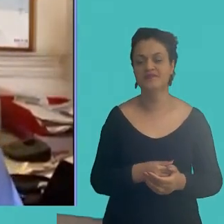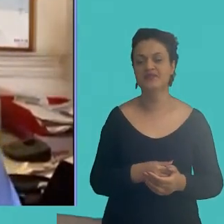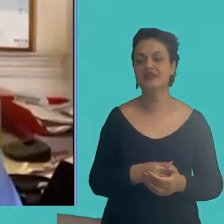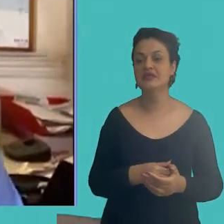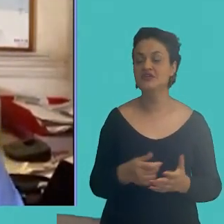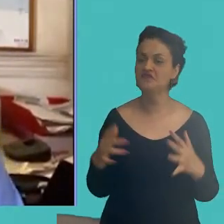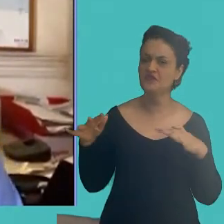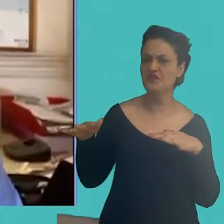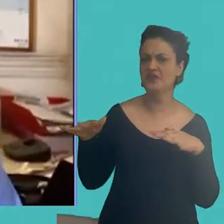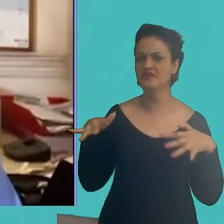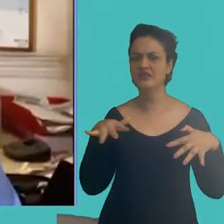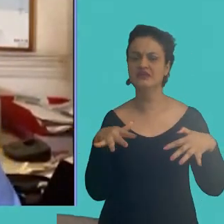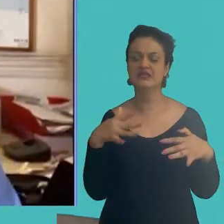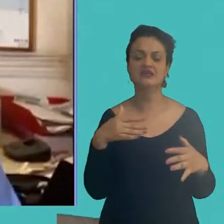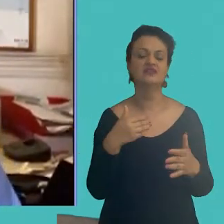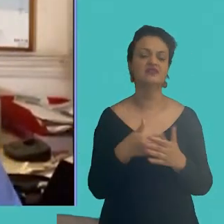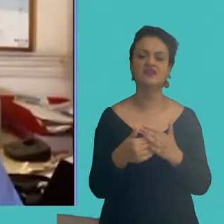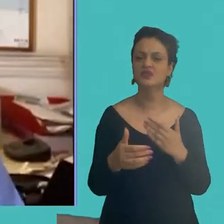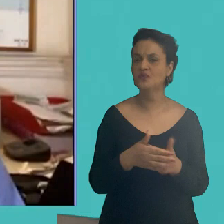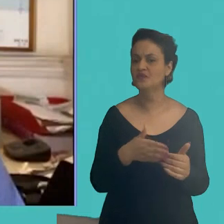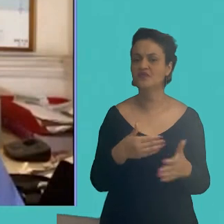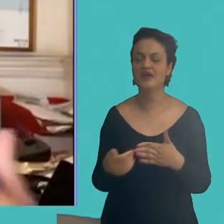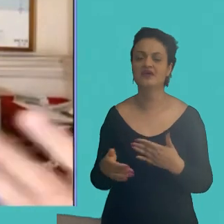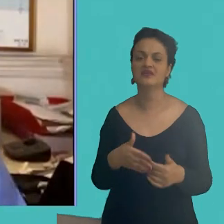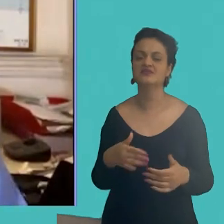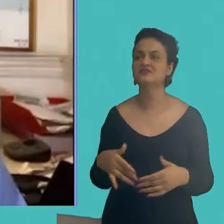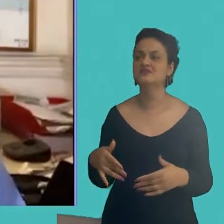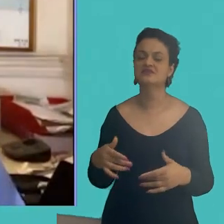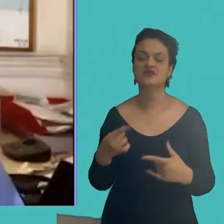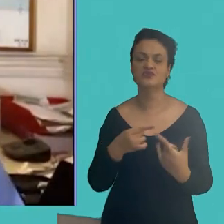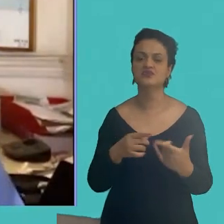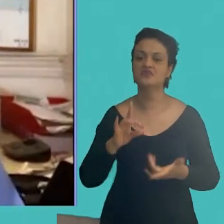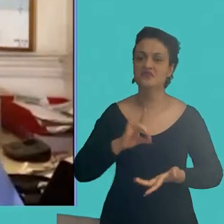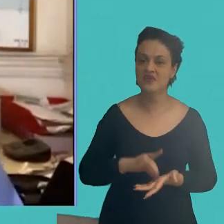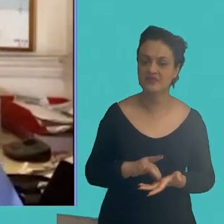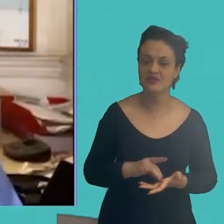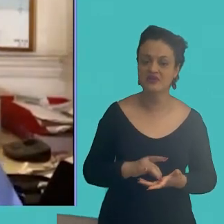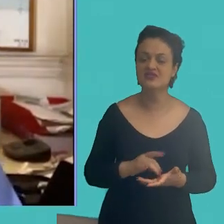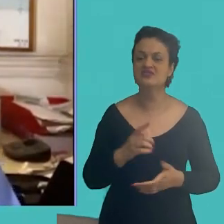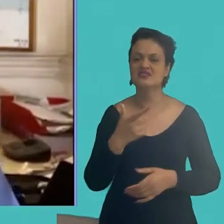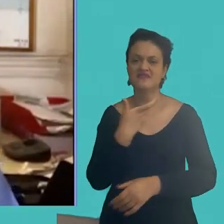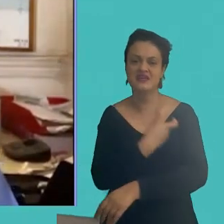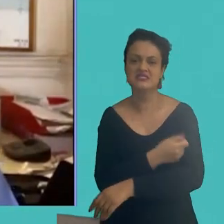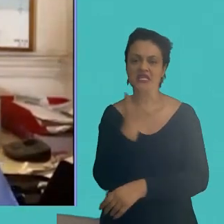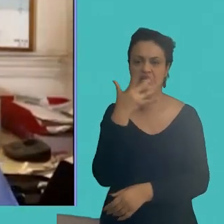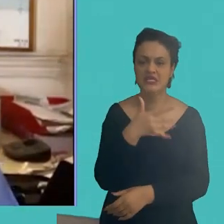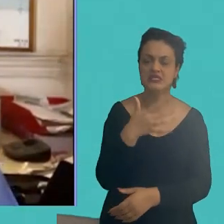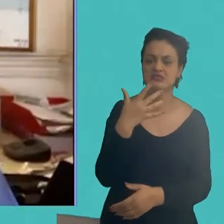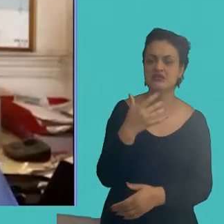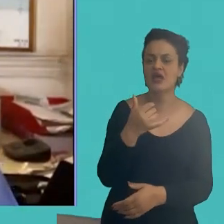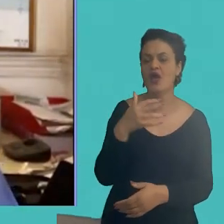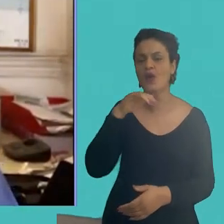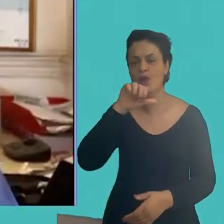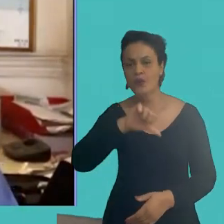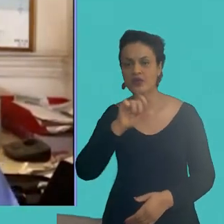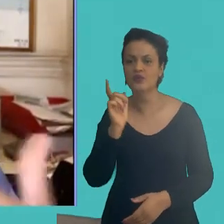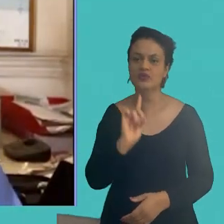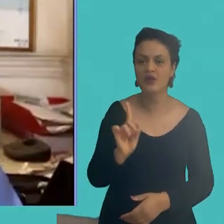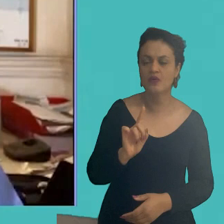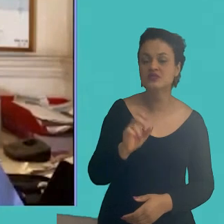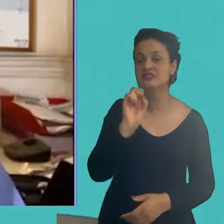dele, independentemente da discussão dos fatos, se vacinar crianças as prejudica, se quem foi